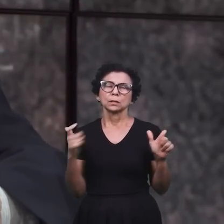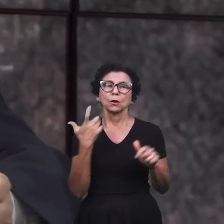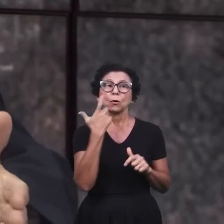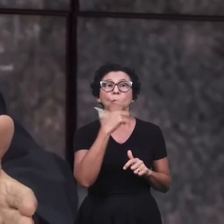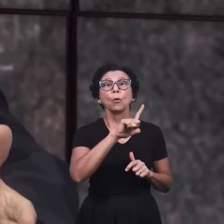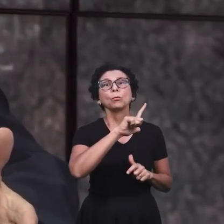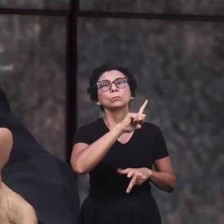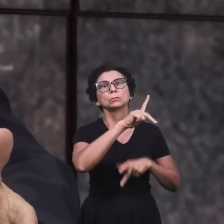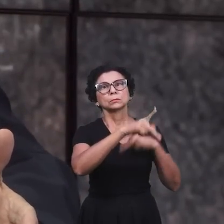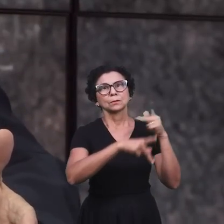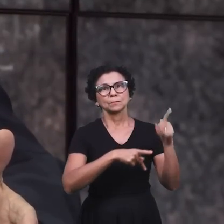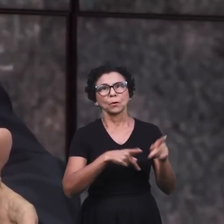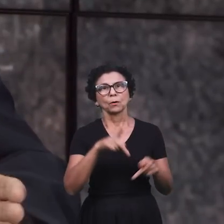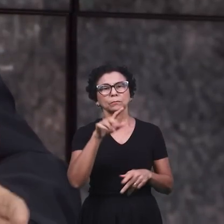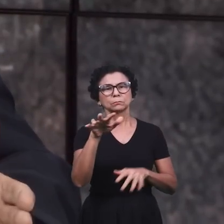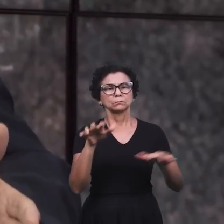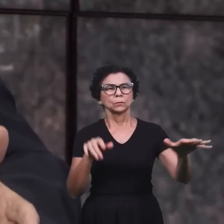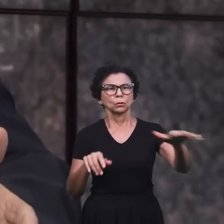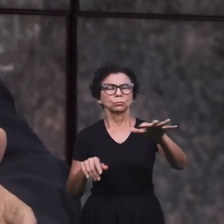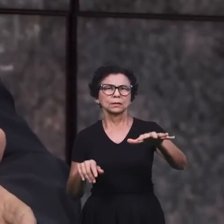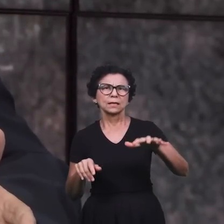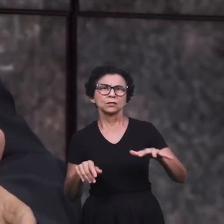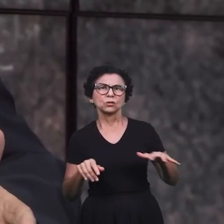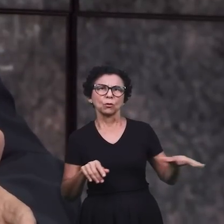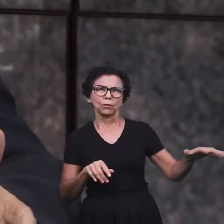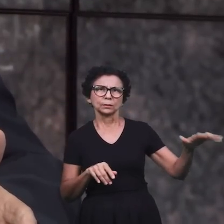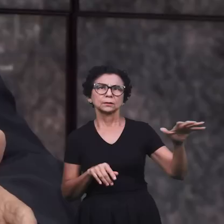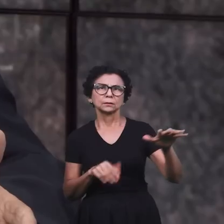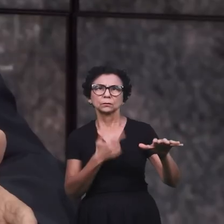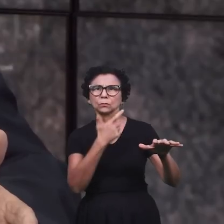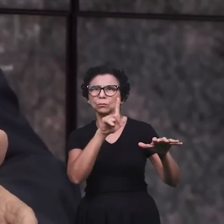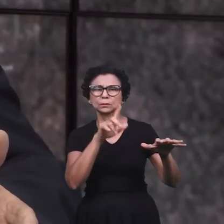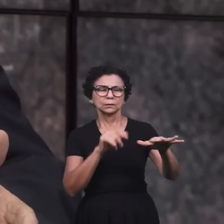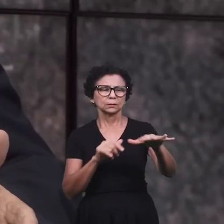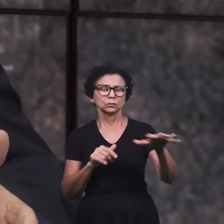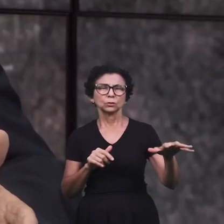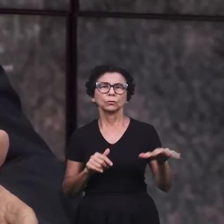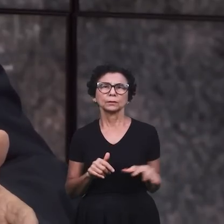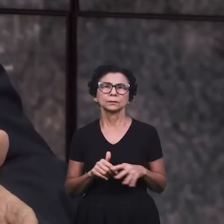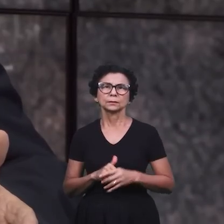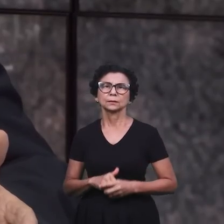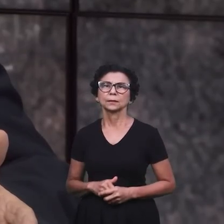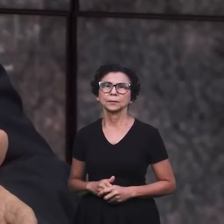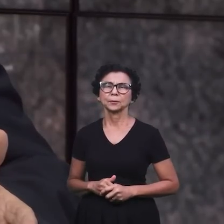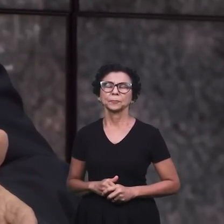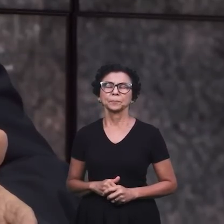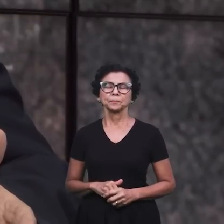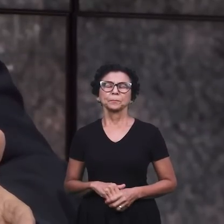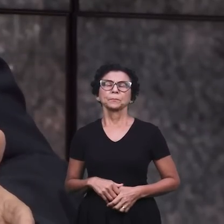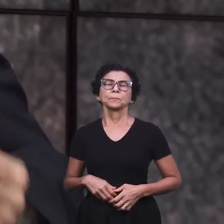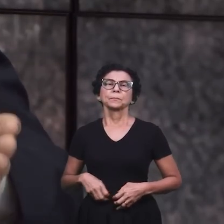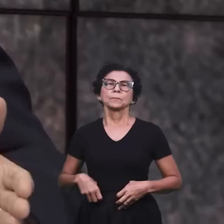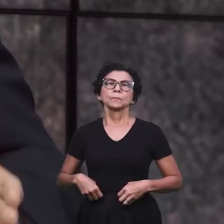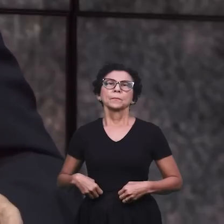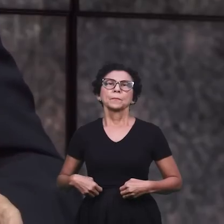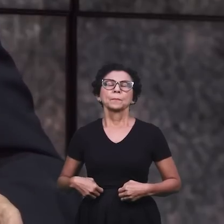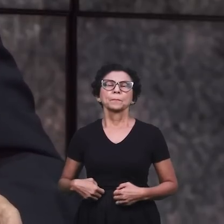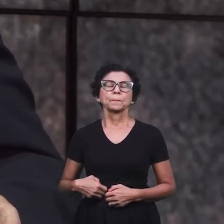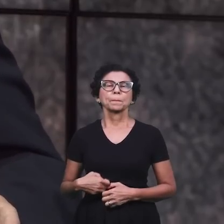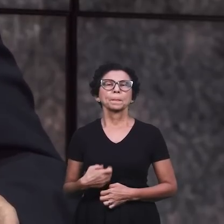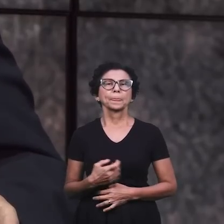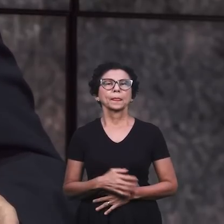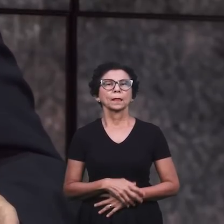gentios. E Israel, então, em primeiro plano aqui, porque mais adiante nós vamos falar alguma coisa a respeito disso. Em primeiro